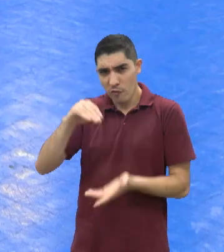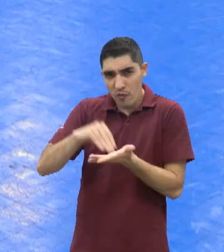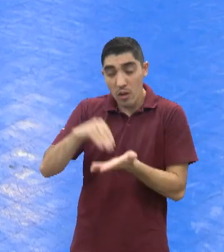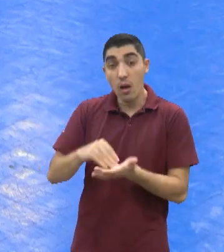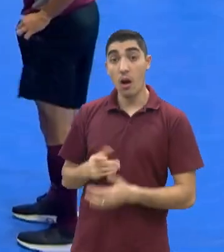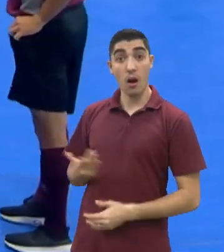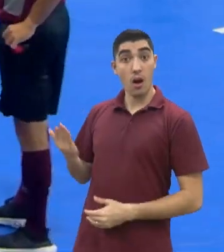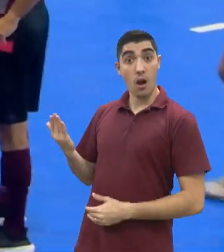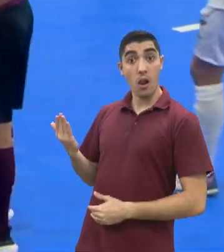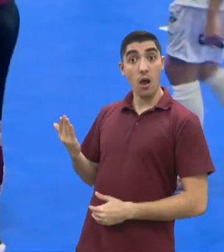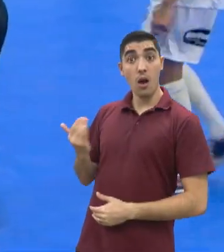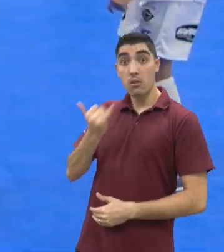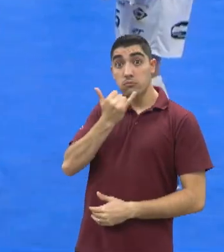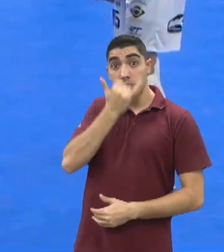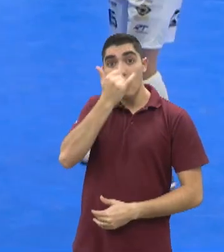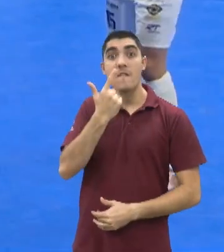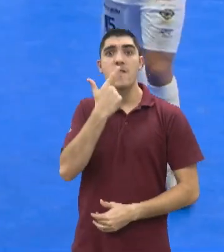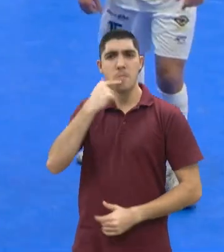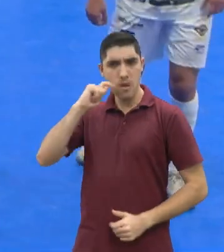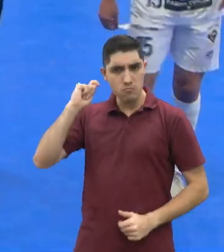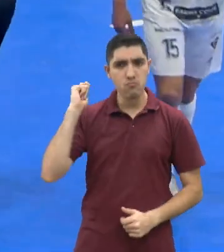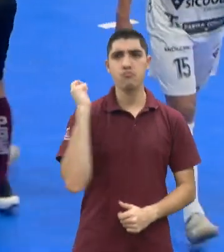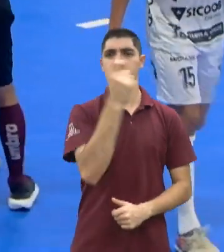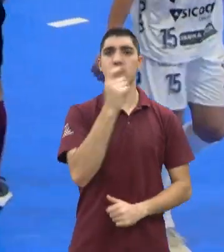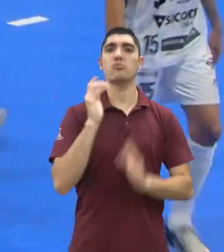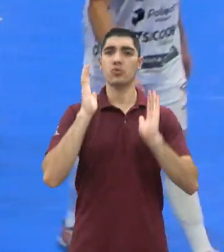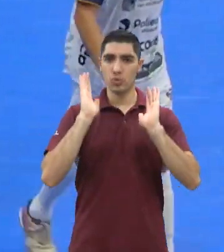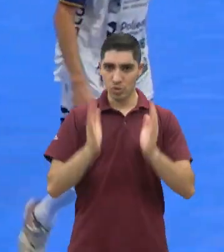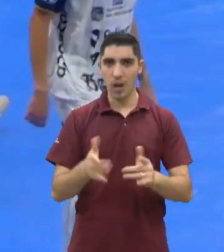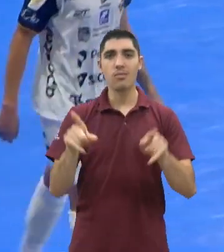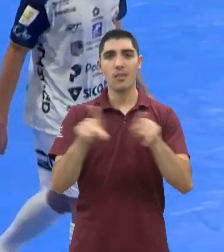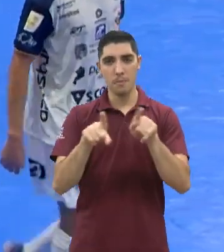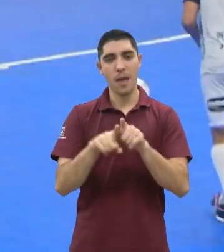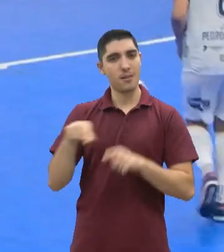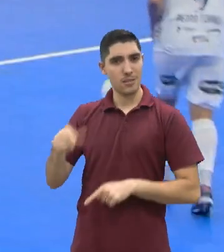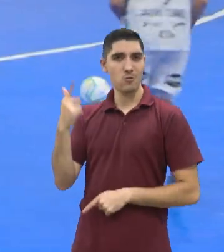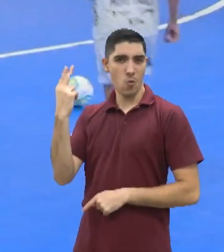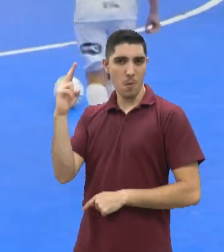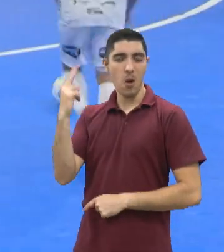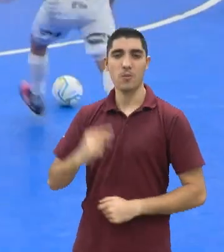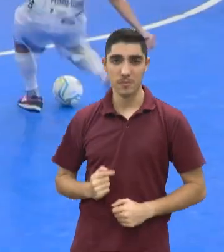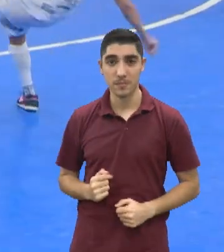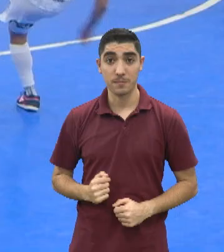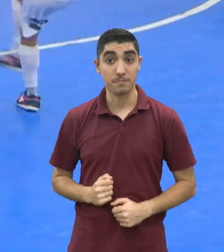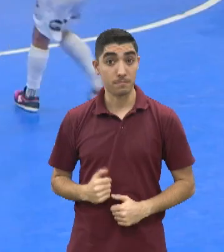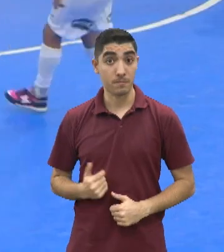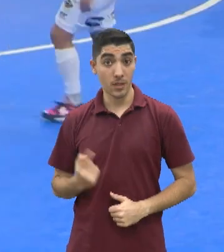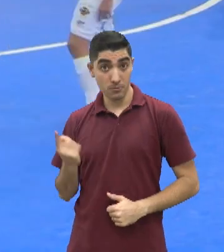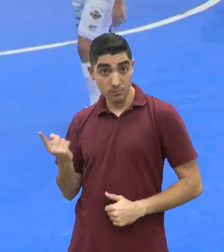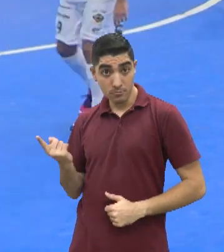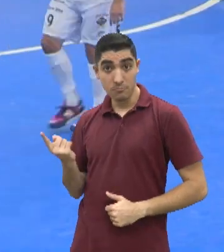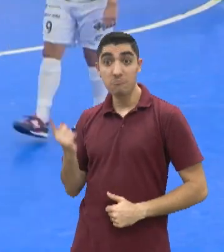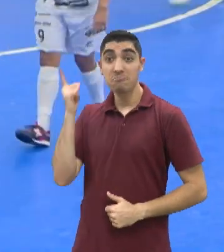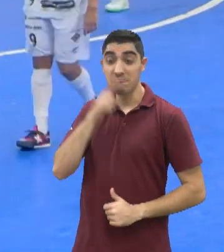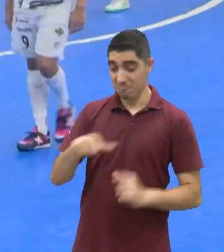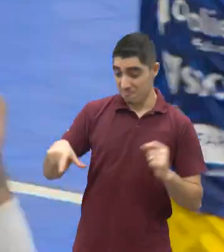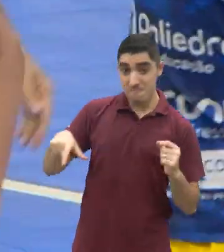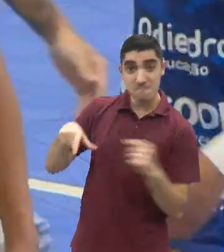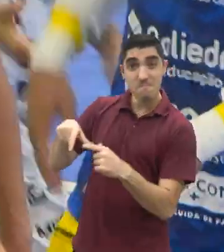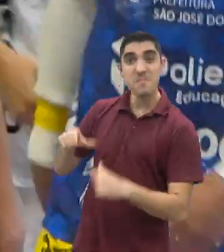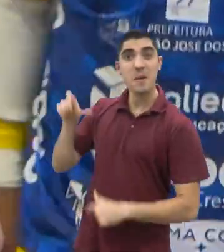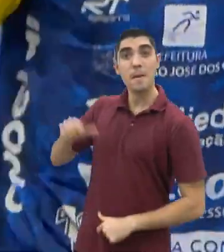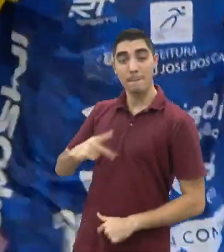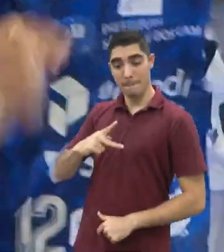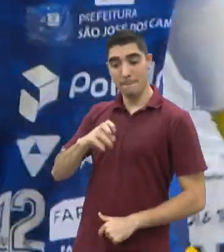falta dura em Roney e foi expulso, após receber o segundo amarelo. Na cobrança, Pedro Torres mostrou